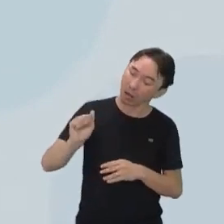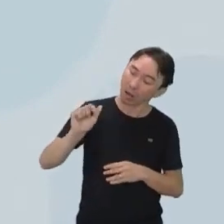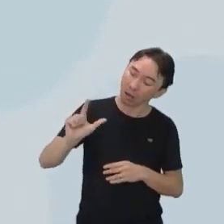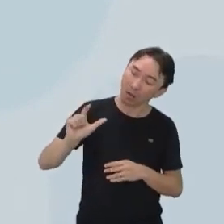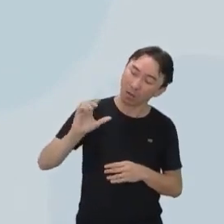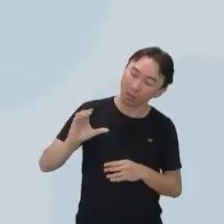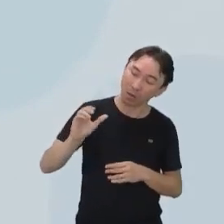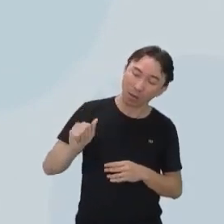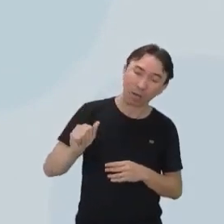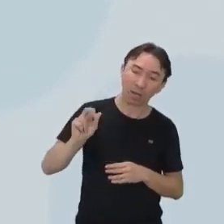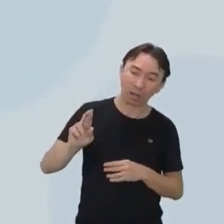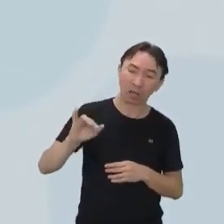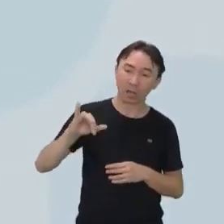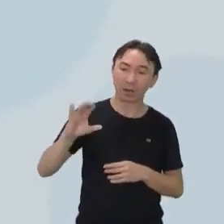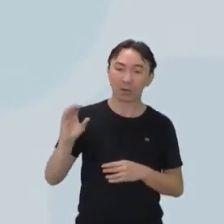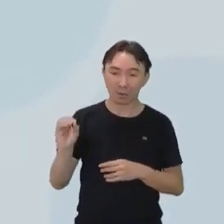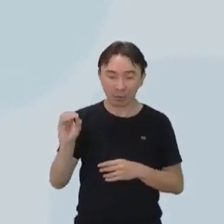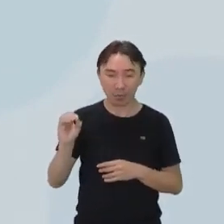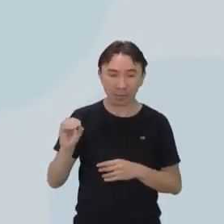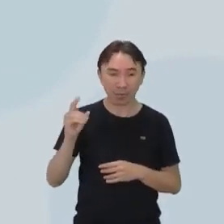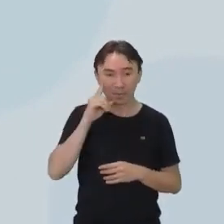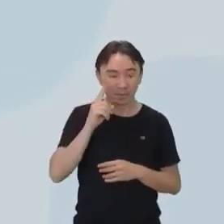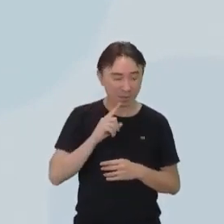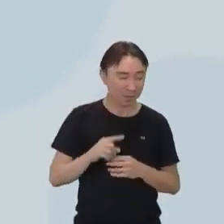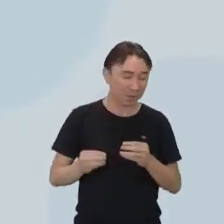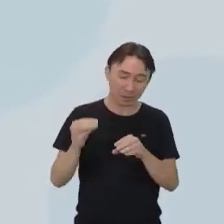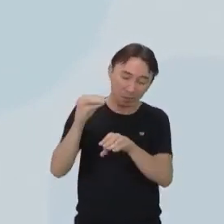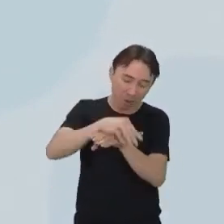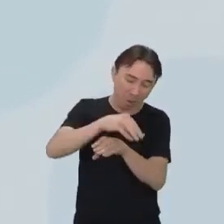equipamento, onde ele vai ser queimado,